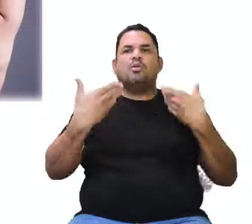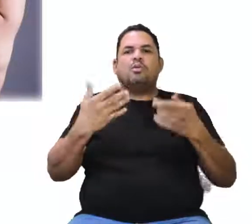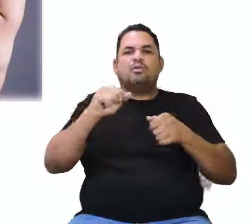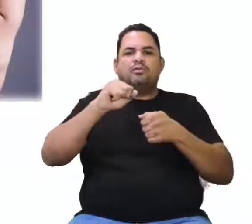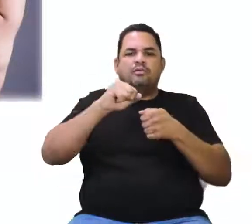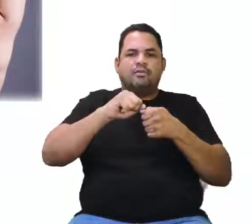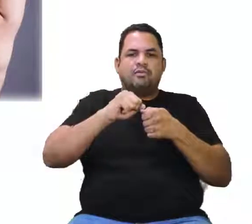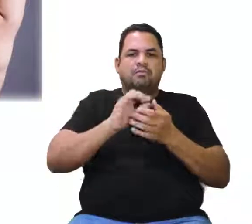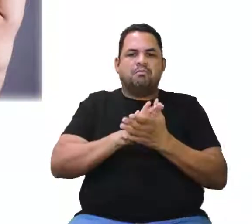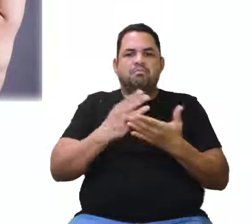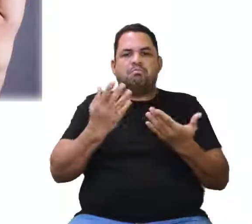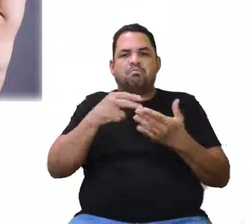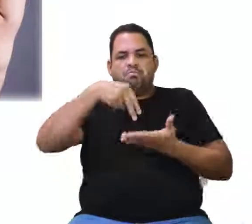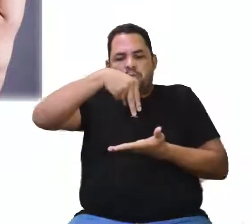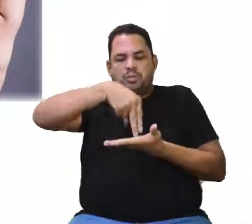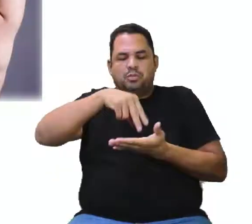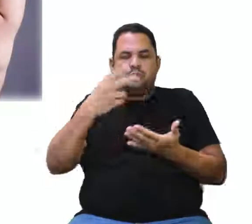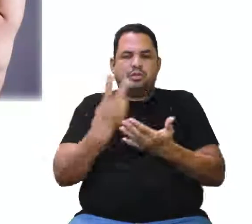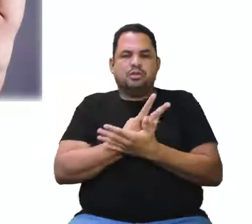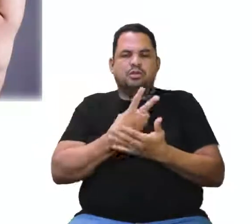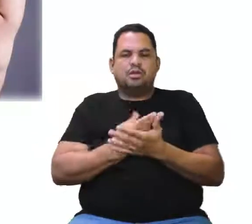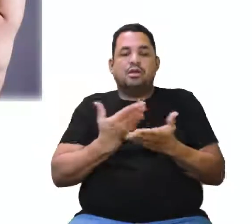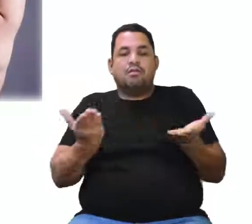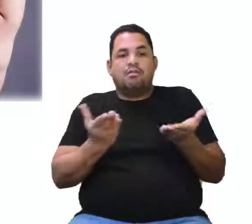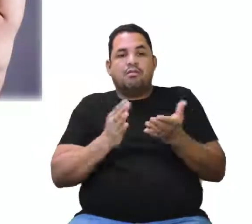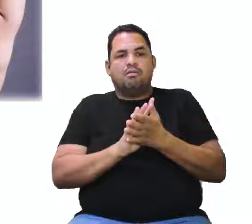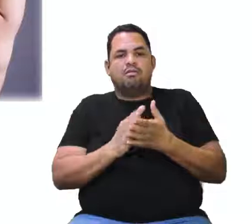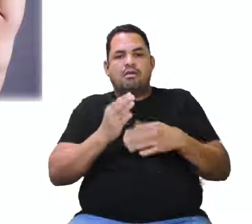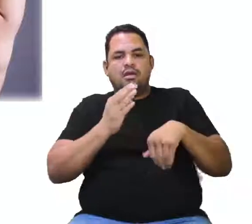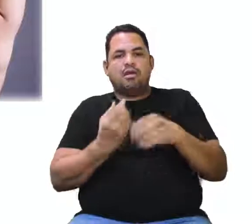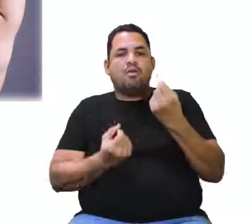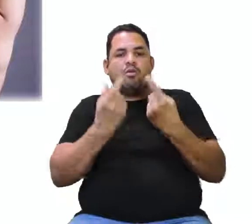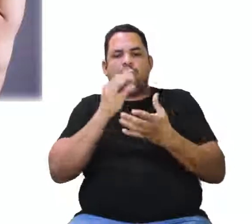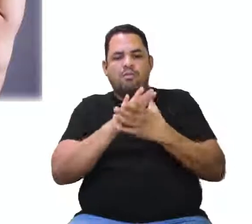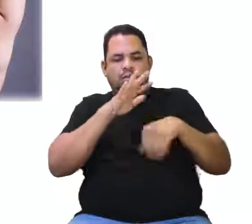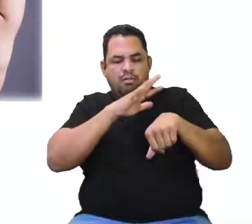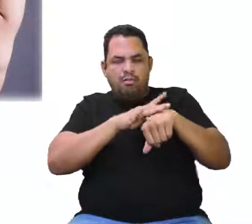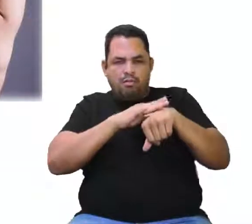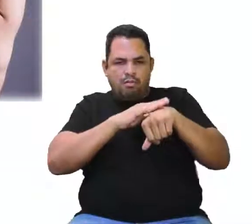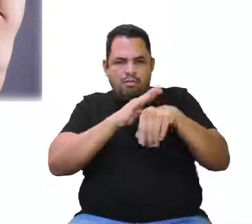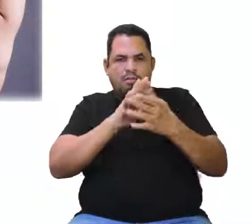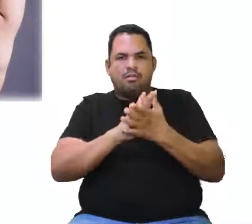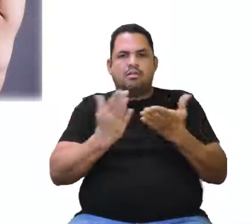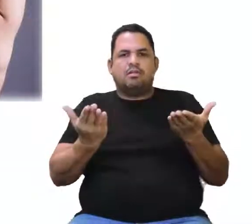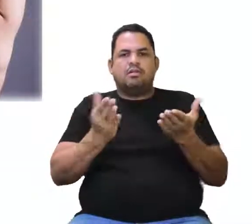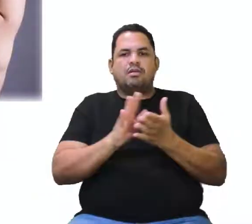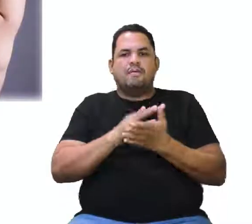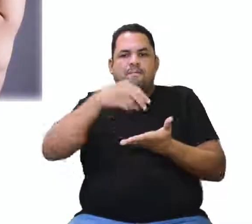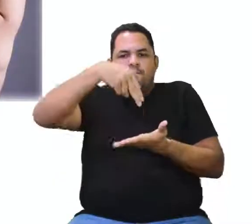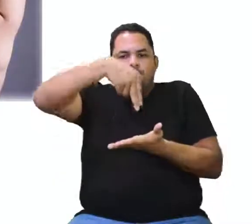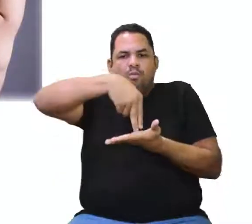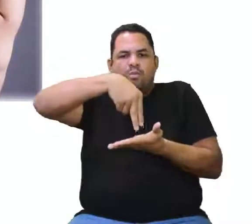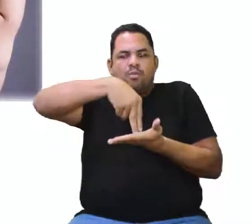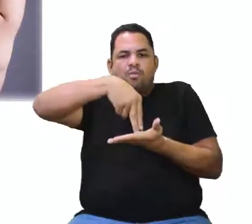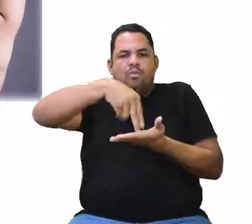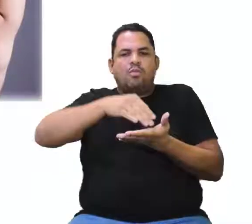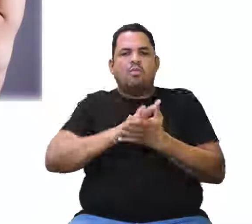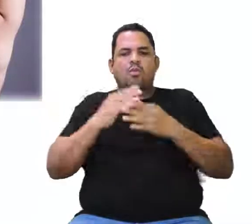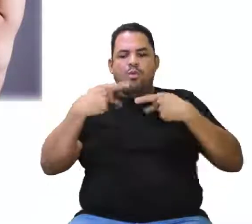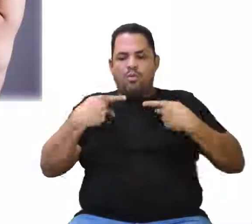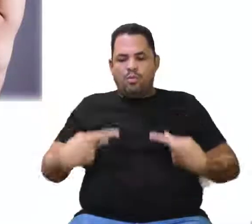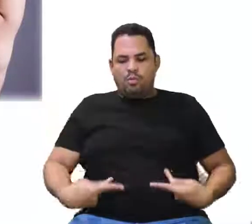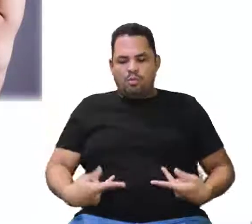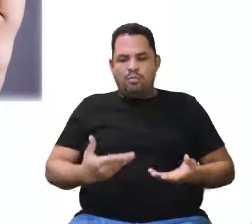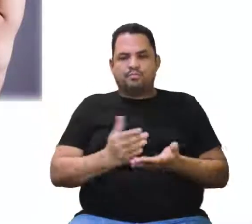por exemplo. Então, agora nós vamos ver algumas doenças associadas aí à postura corporal. Por quê? Porque